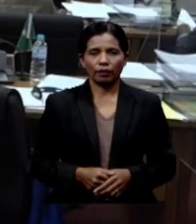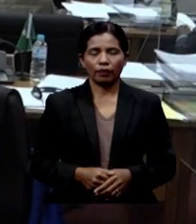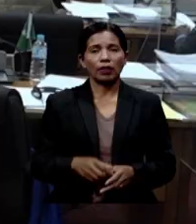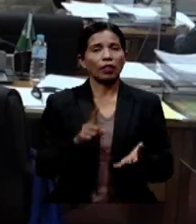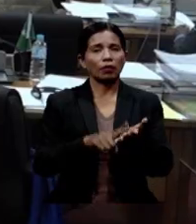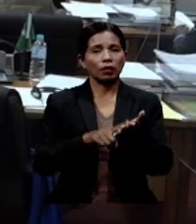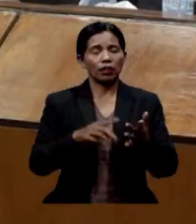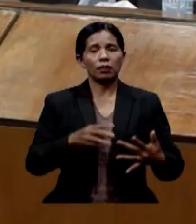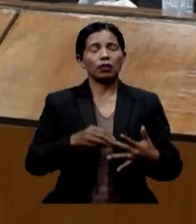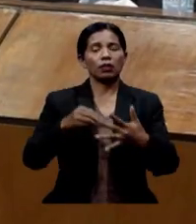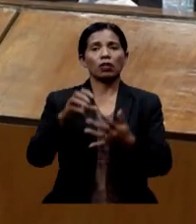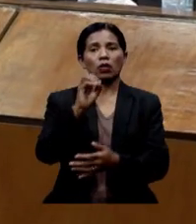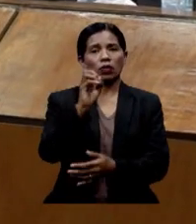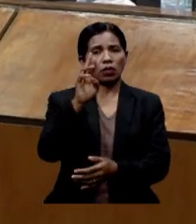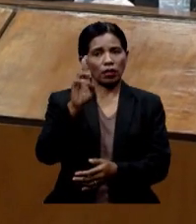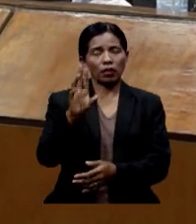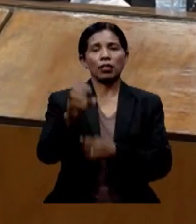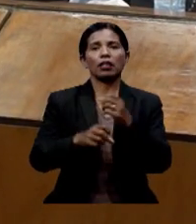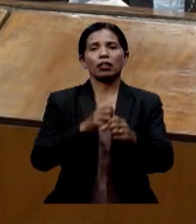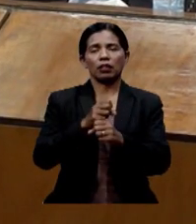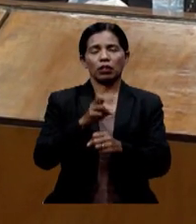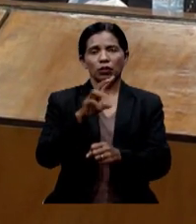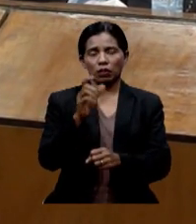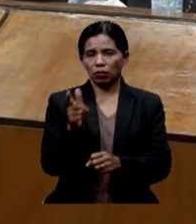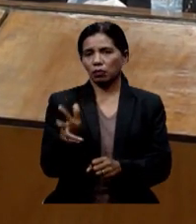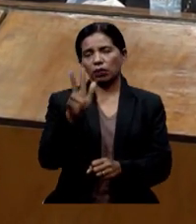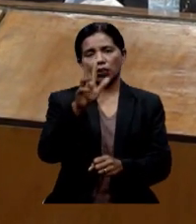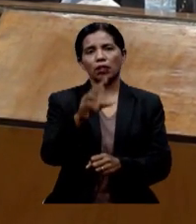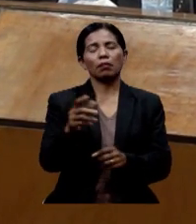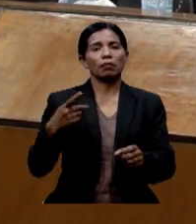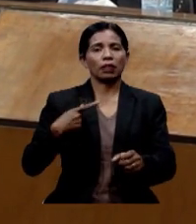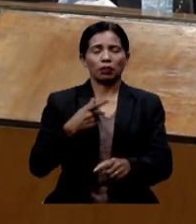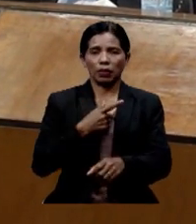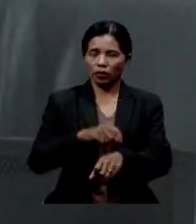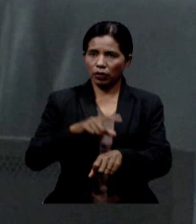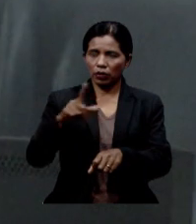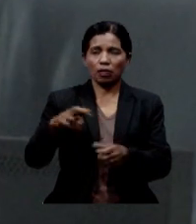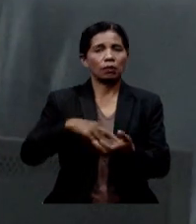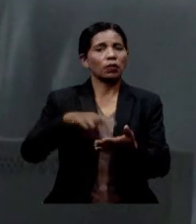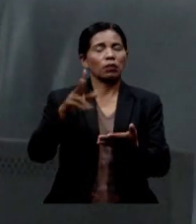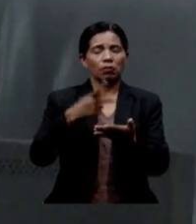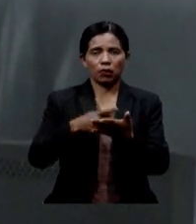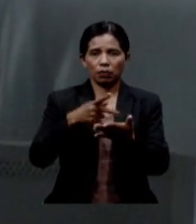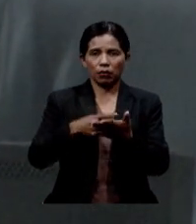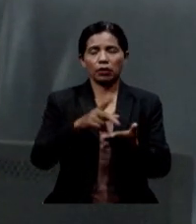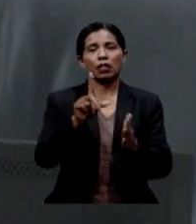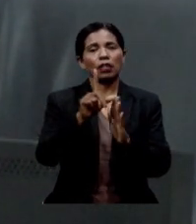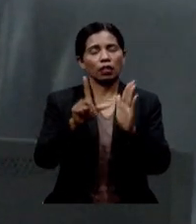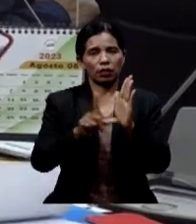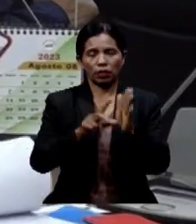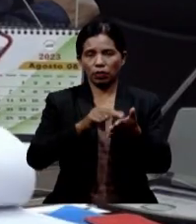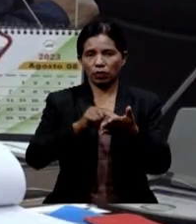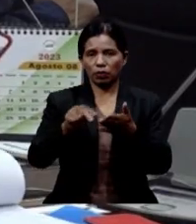especialidade orçamento retificativo tinha rigor ruar no recintolo. Parlamento Nacional aprova proposta alteração decreto-lei